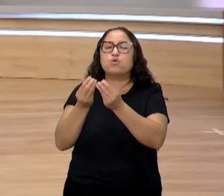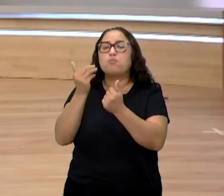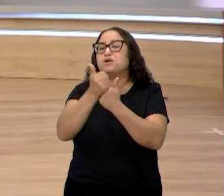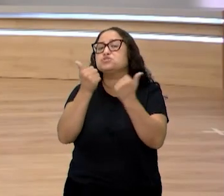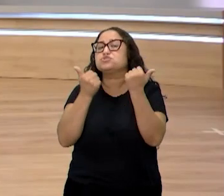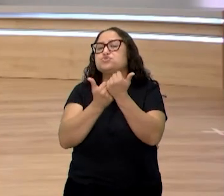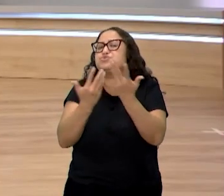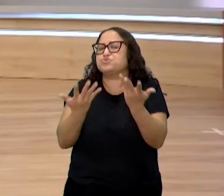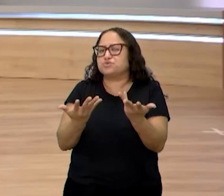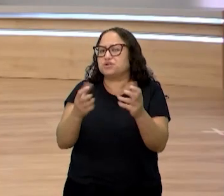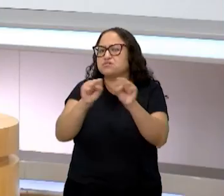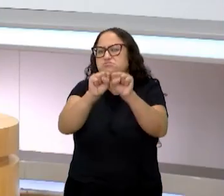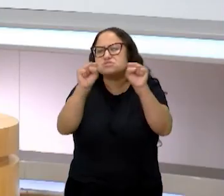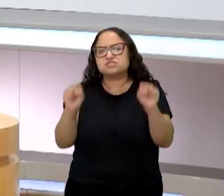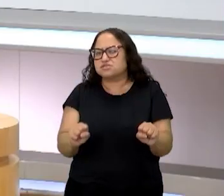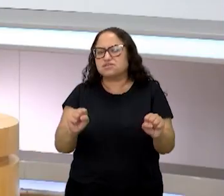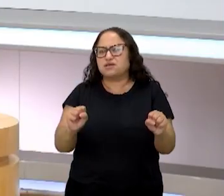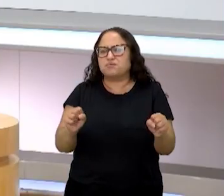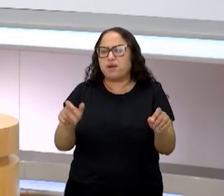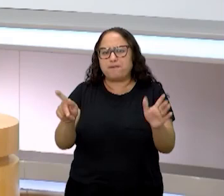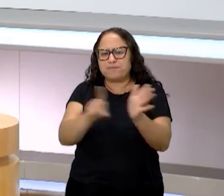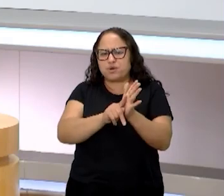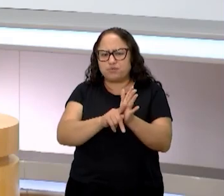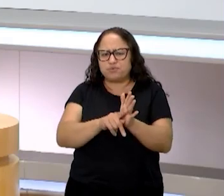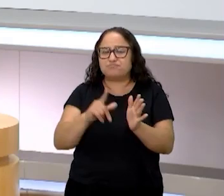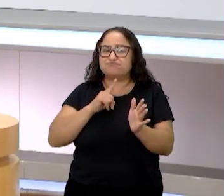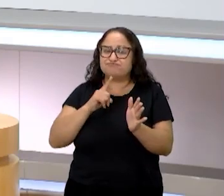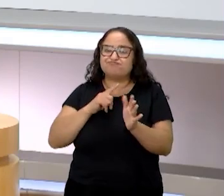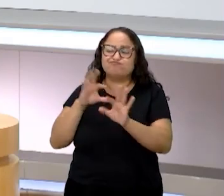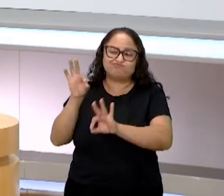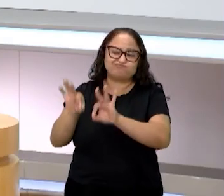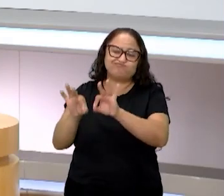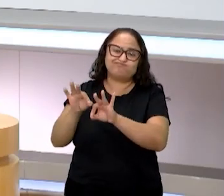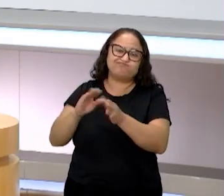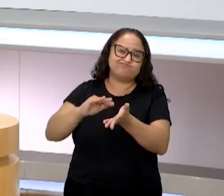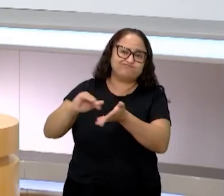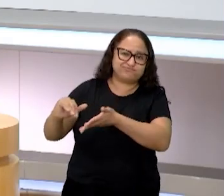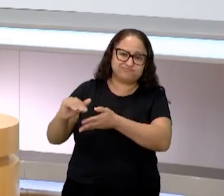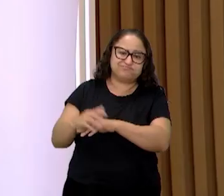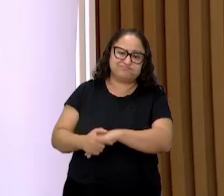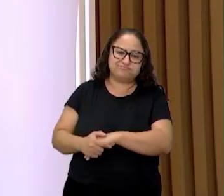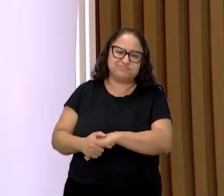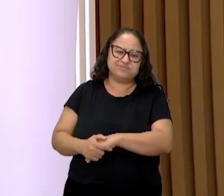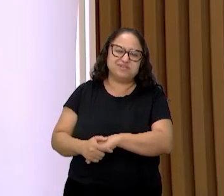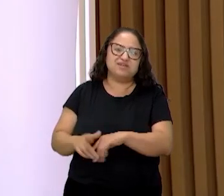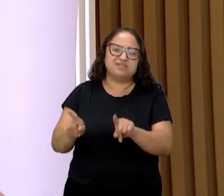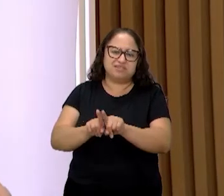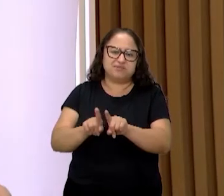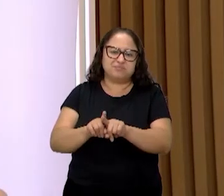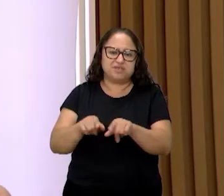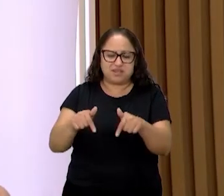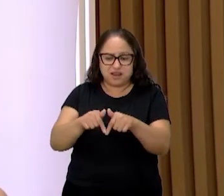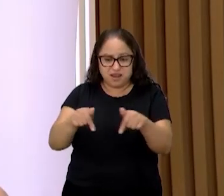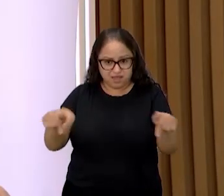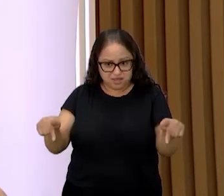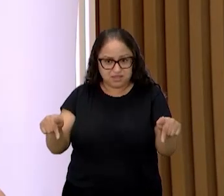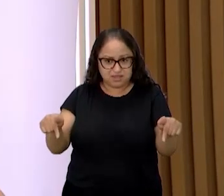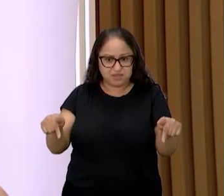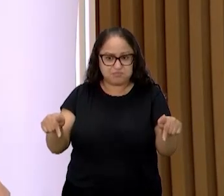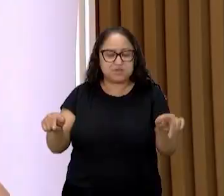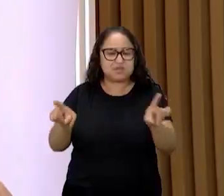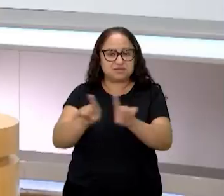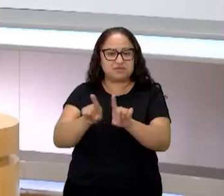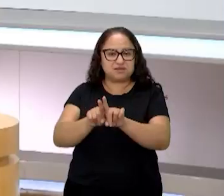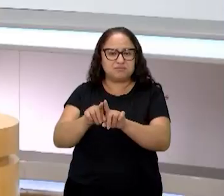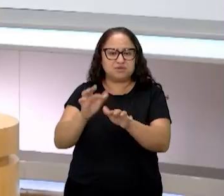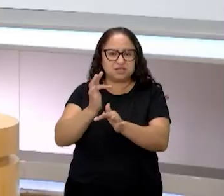né, do sistema. Exato, então a gente tem uma injustiça científica, Na né? biologia tem bastante, na química e Tem bastante.